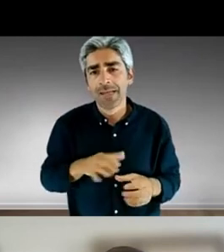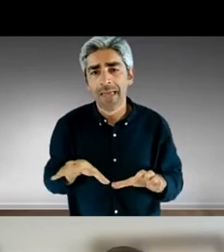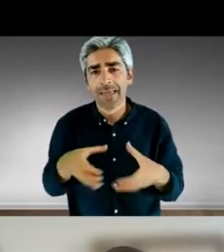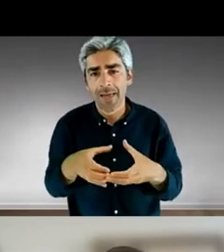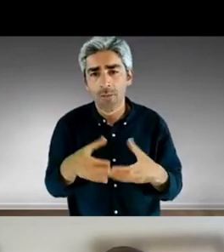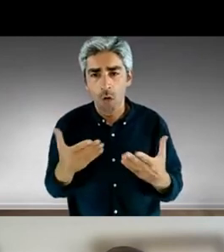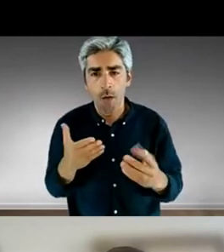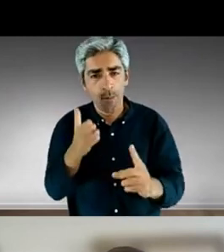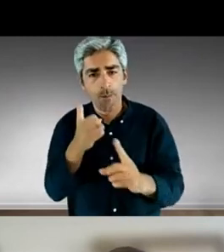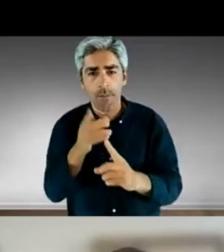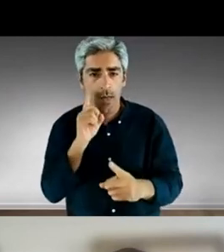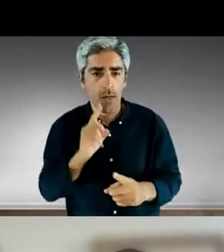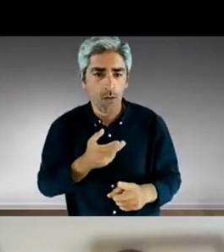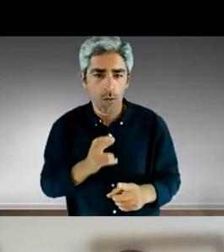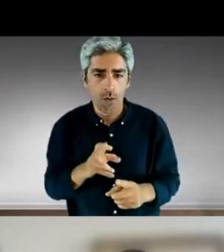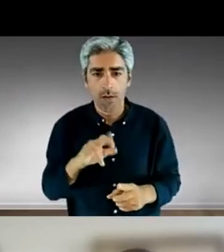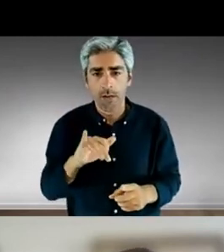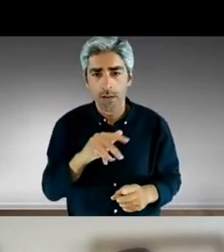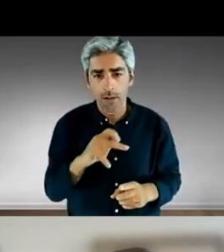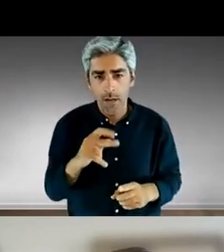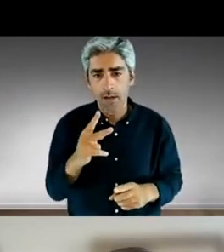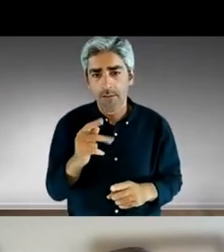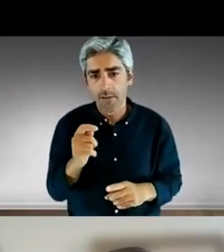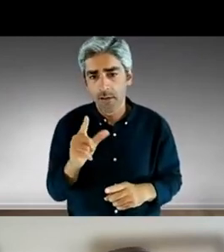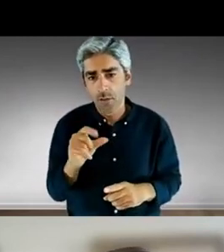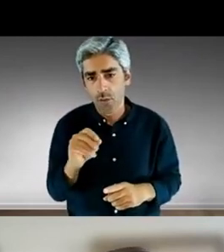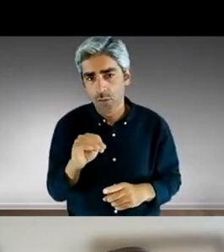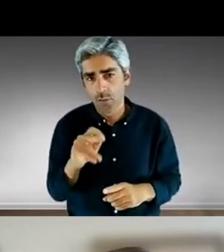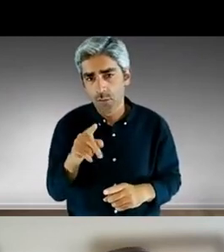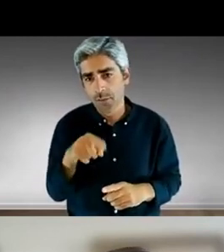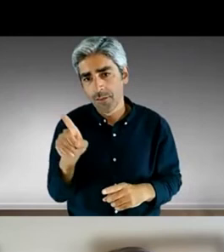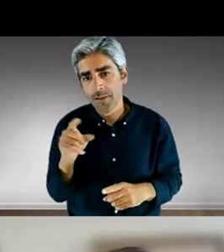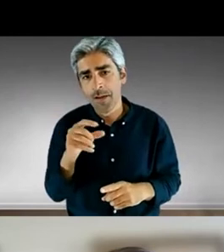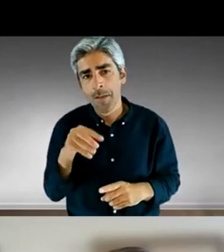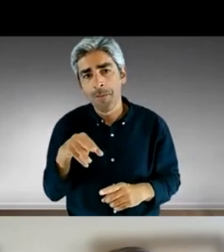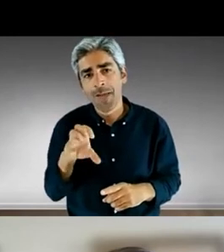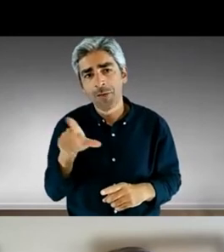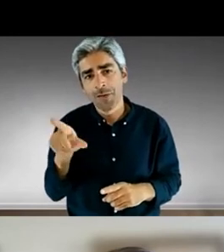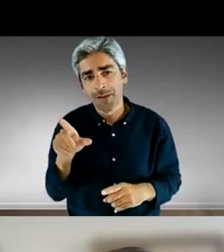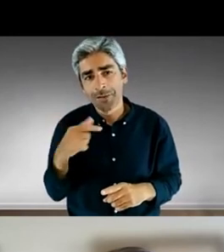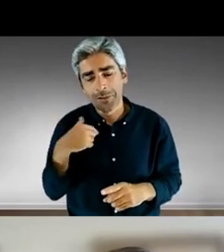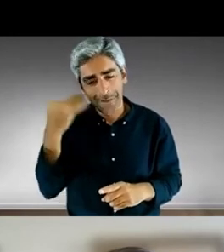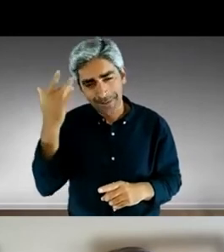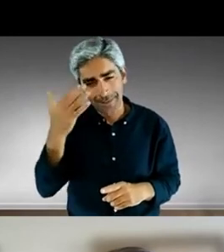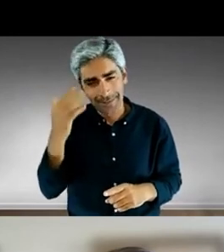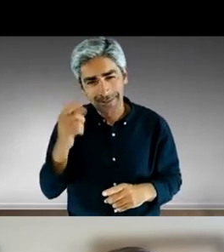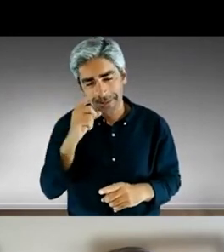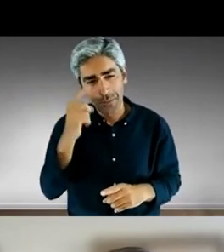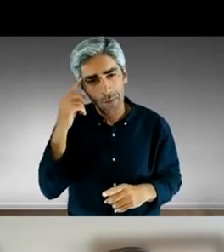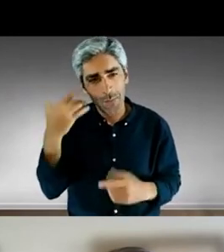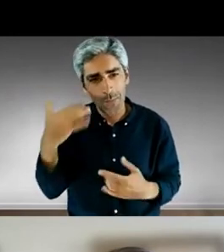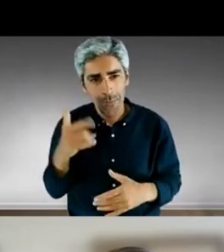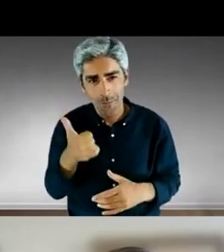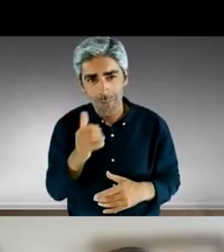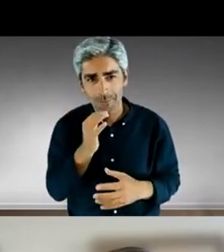dirigi-la à doutora Rita Veloso. Aquela ida ao McDonald's ainda me está aqui a chamar a atenção, de facto foi brilhante,